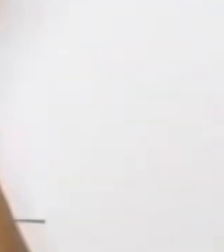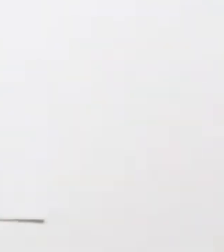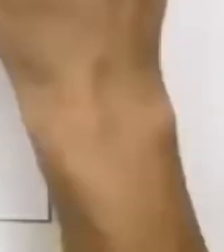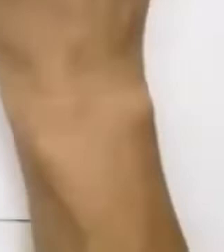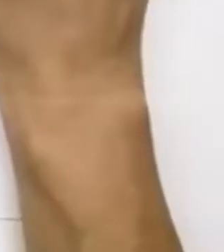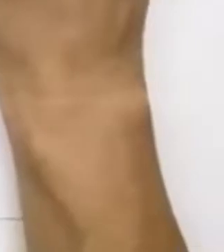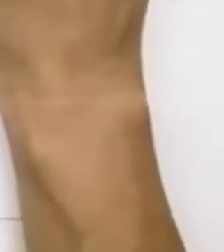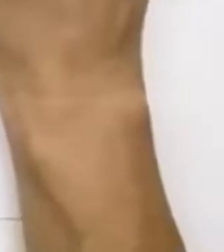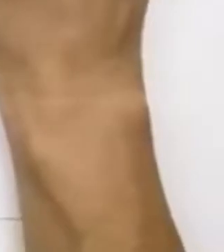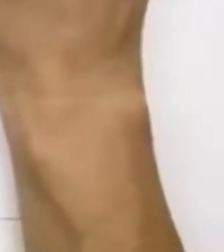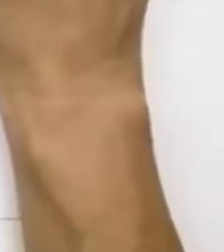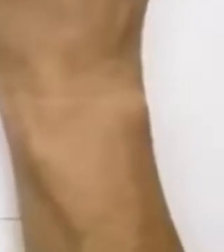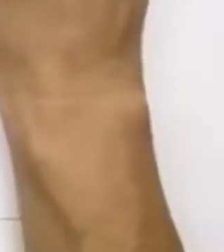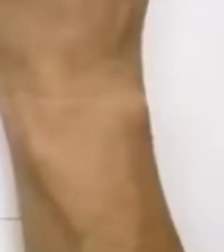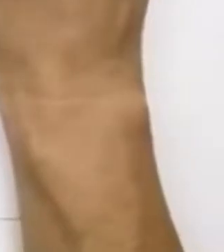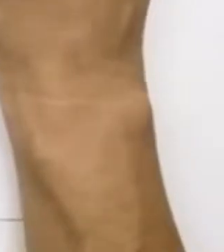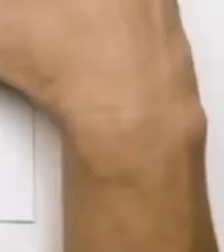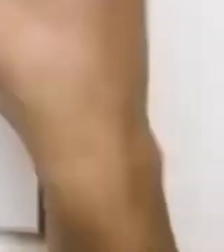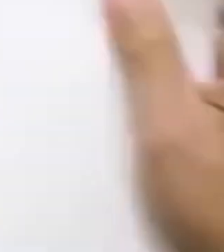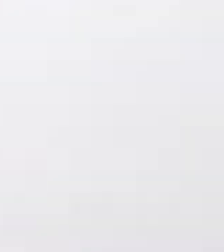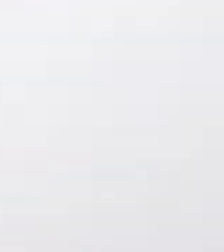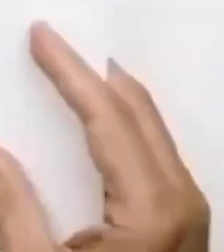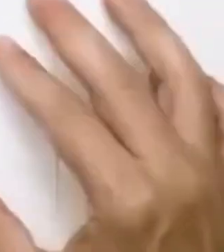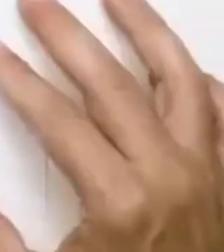orgânicos e a identificação do produtor.